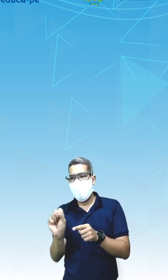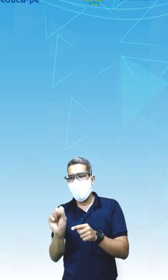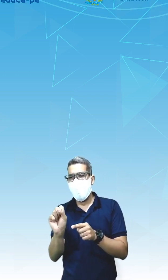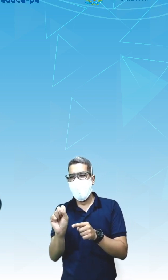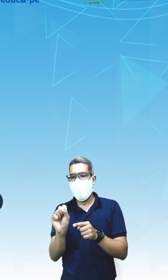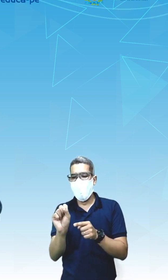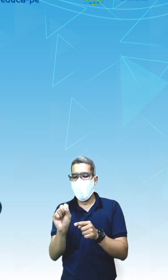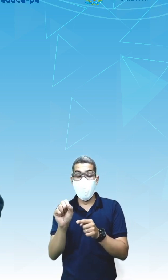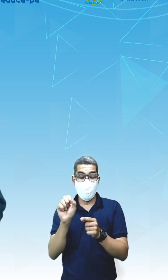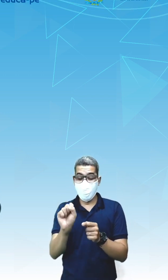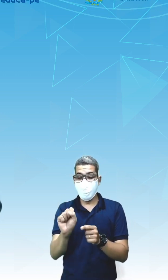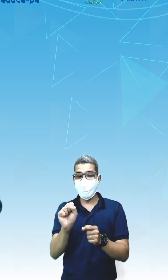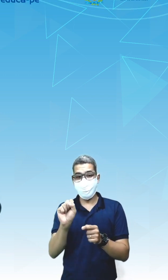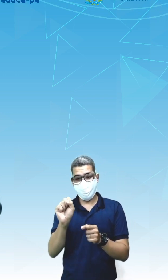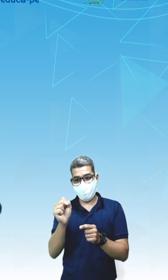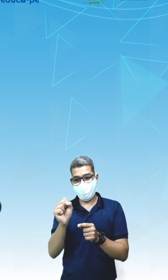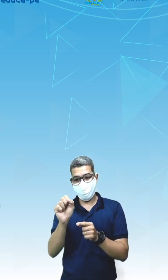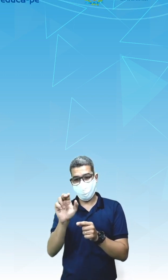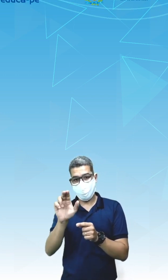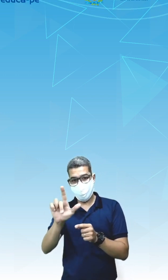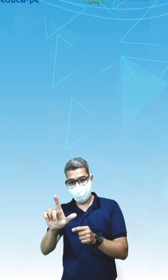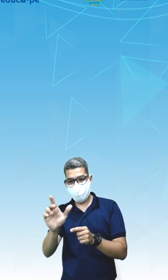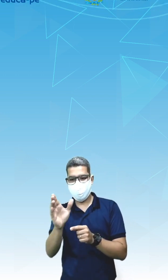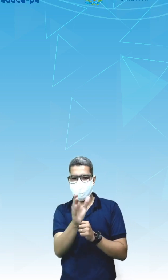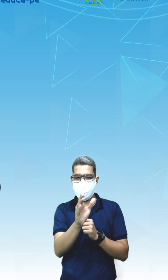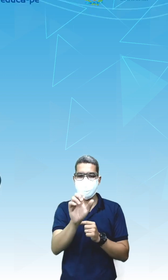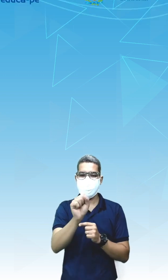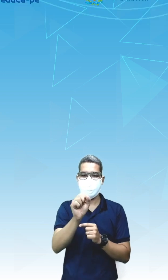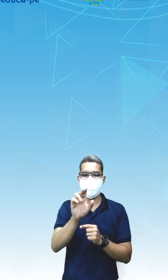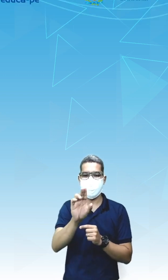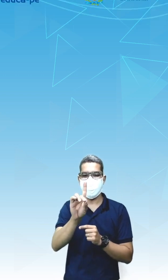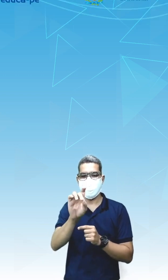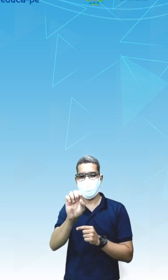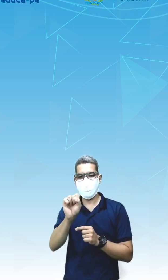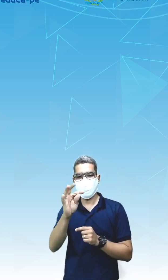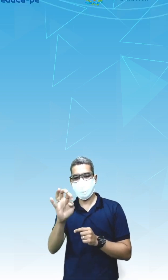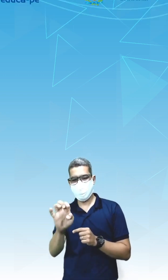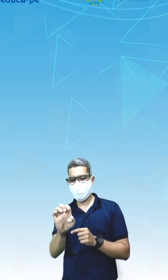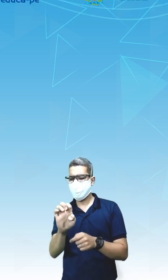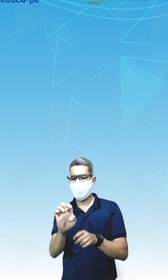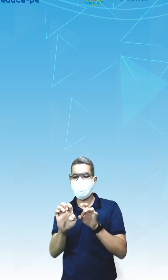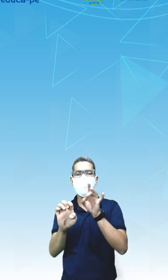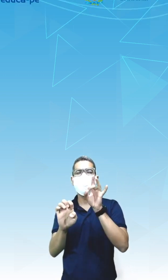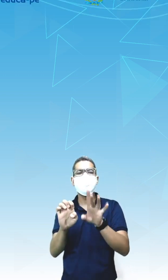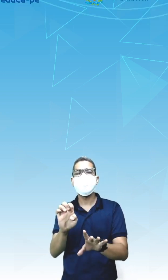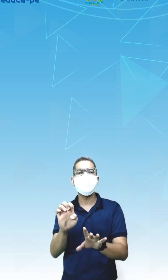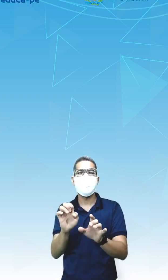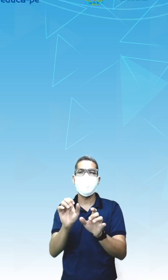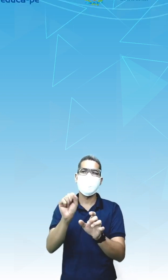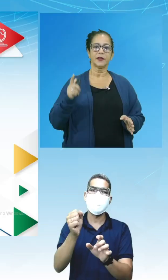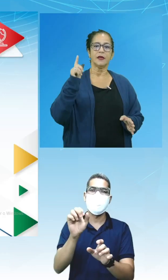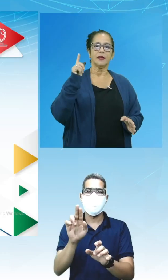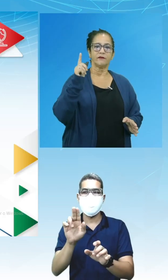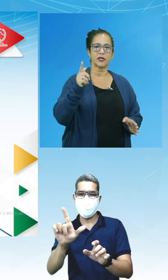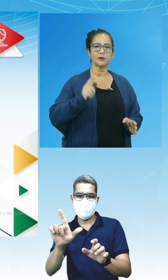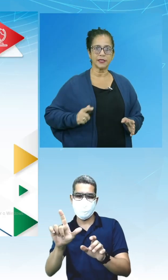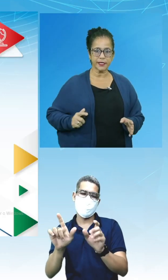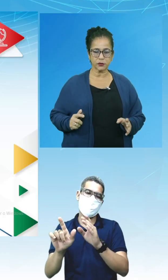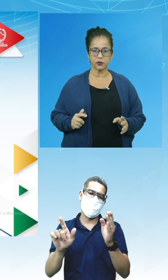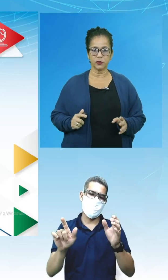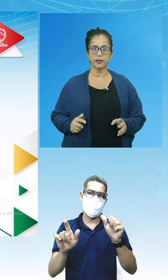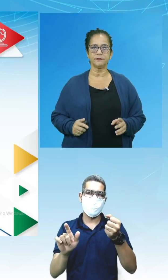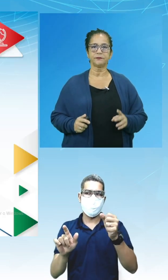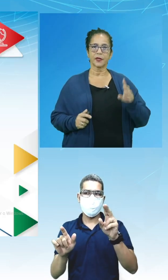são apresentados como subcolaterais, tá certo? Aí eu coloquei, dê uma olhada nos slides agora. Veja